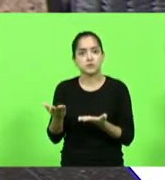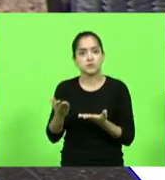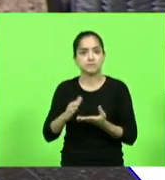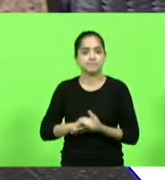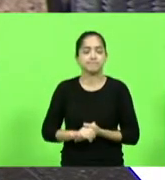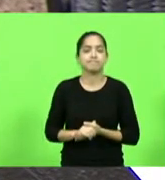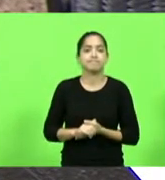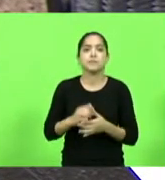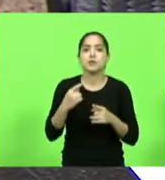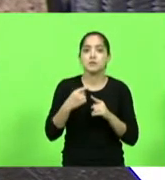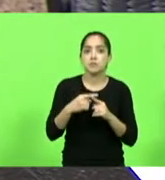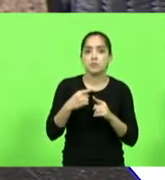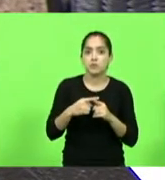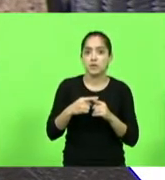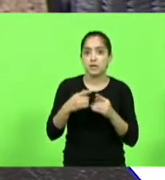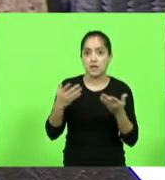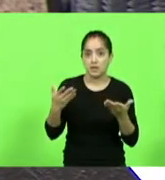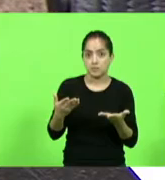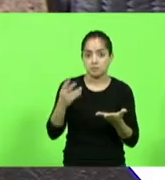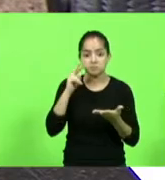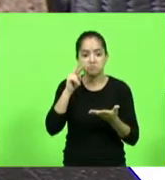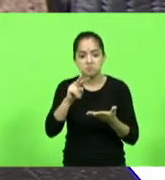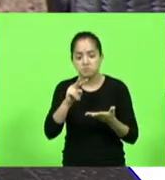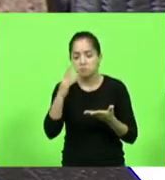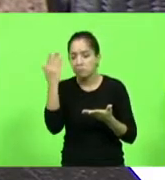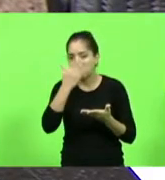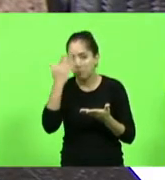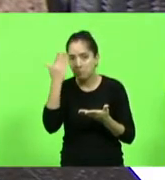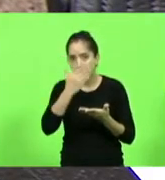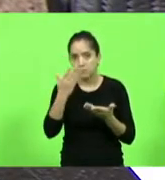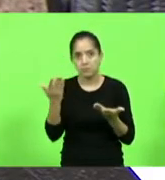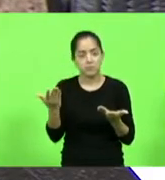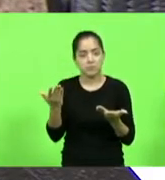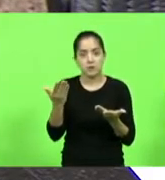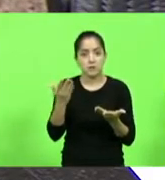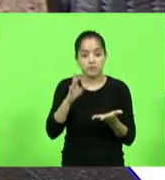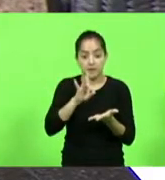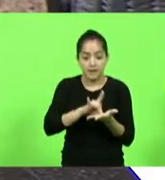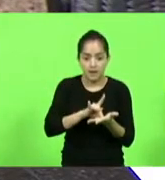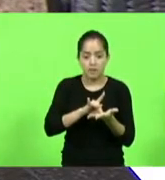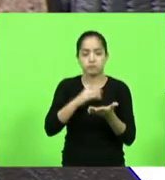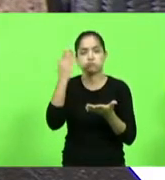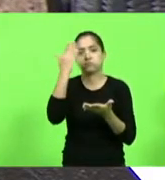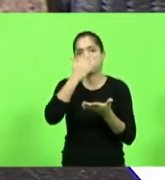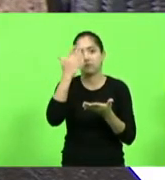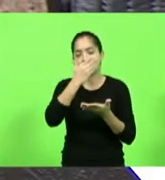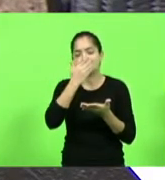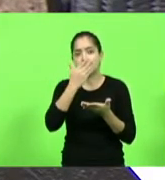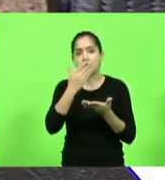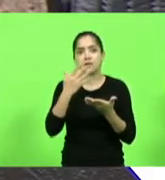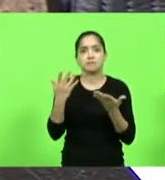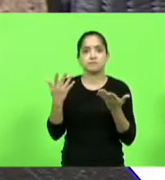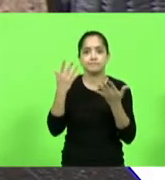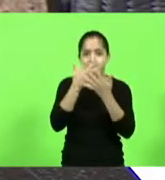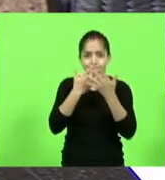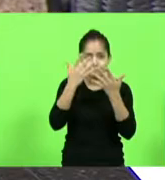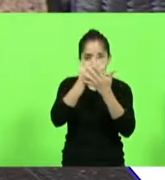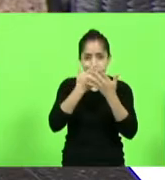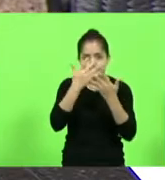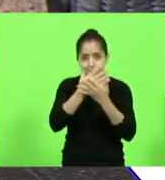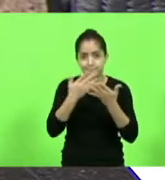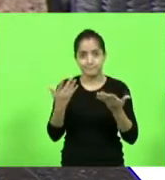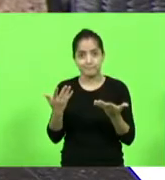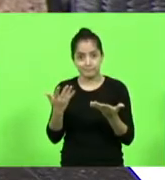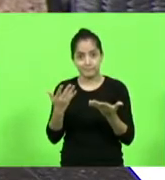porque a pessoa ou não está vendo a realidade, e aí ela tem uma distorção na sua percepção, o que é